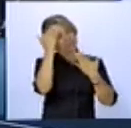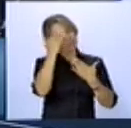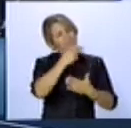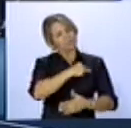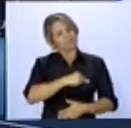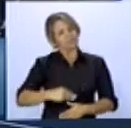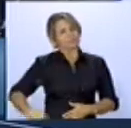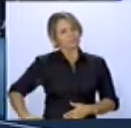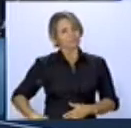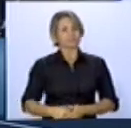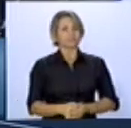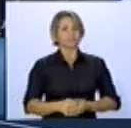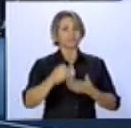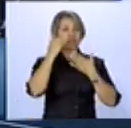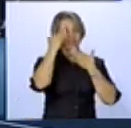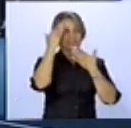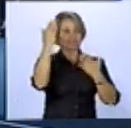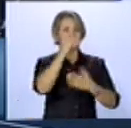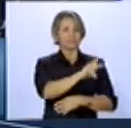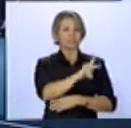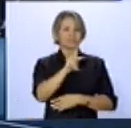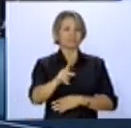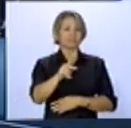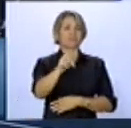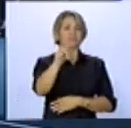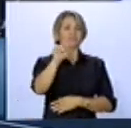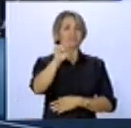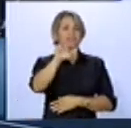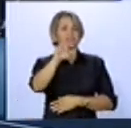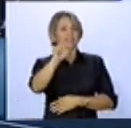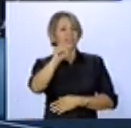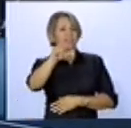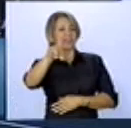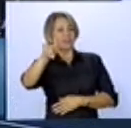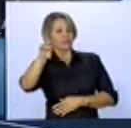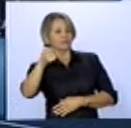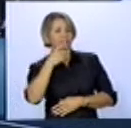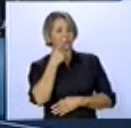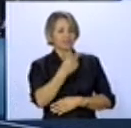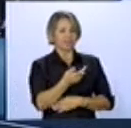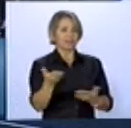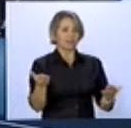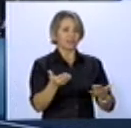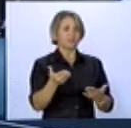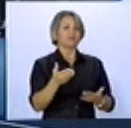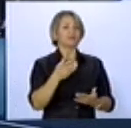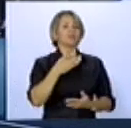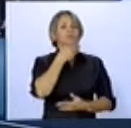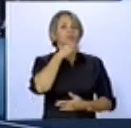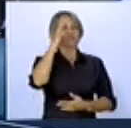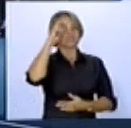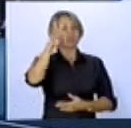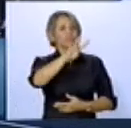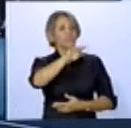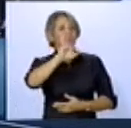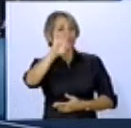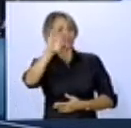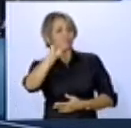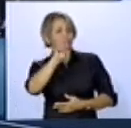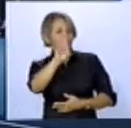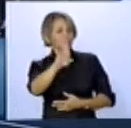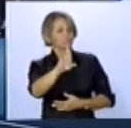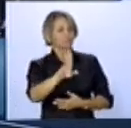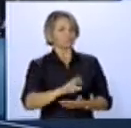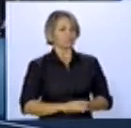agradecendo a presença do Professor Geraldo Tadeu eu chamo agora o Dr Victor de Moraes Peixoto